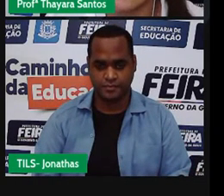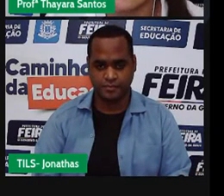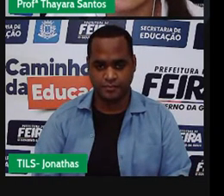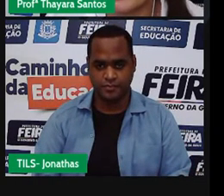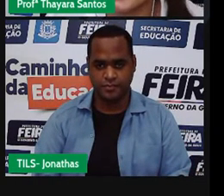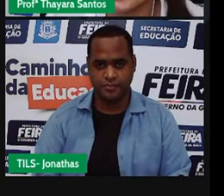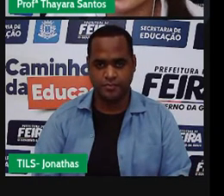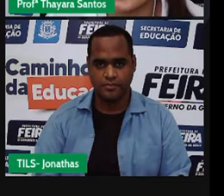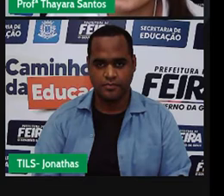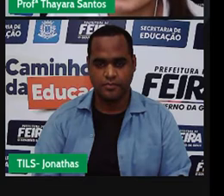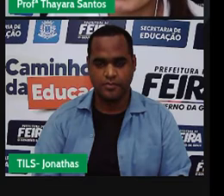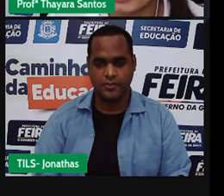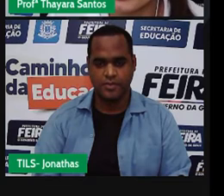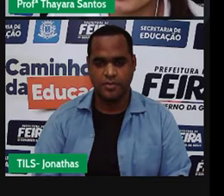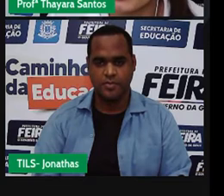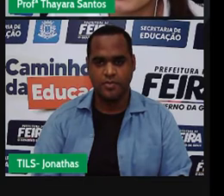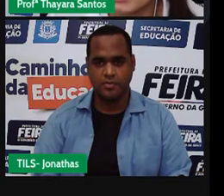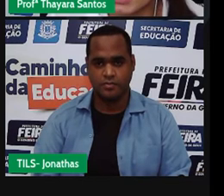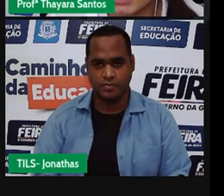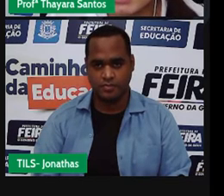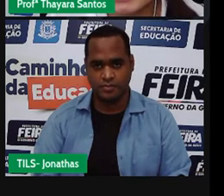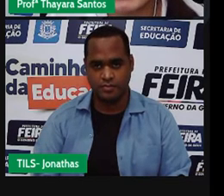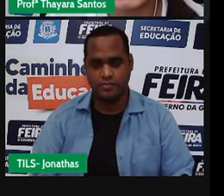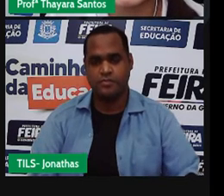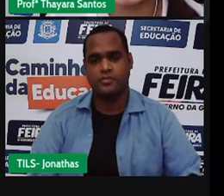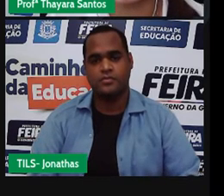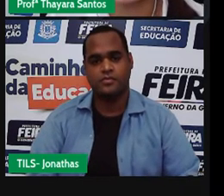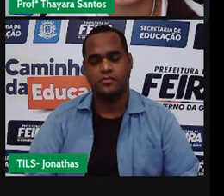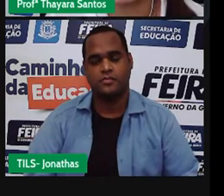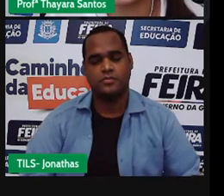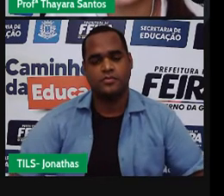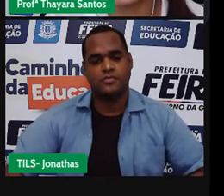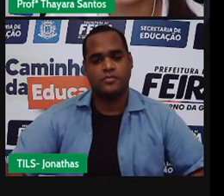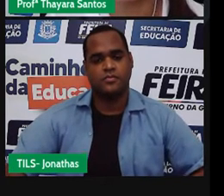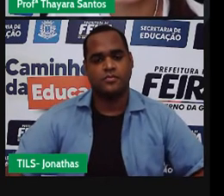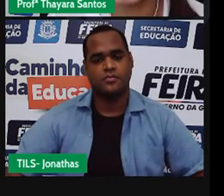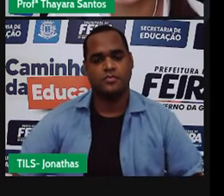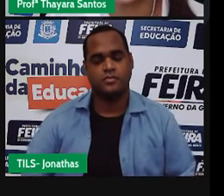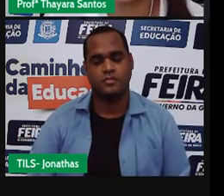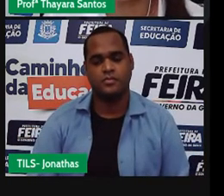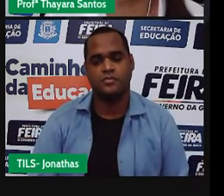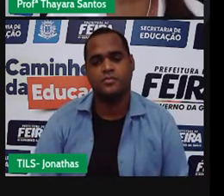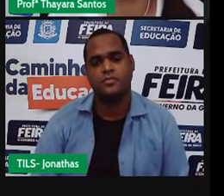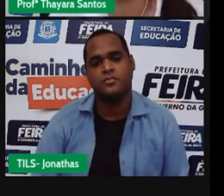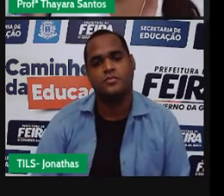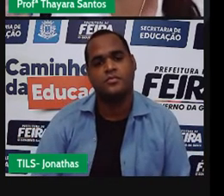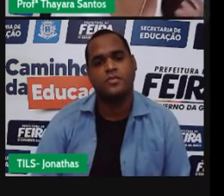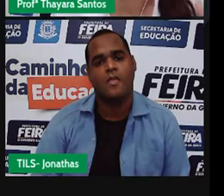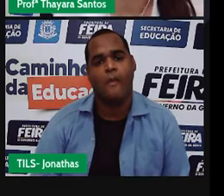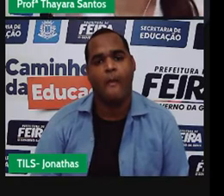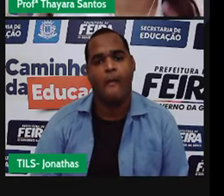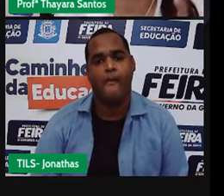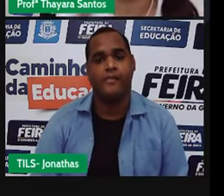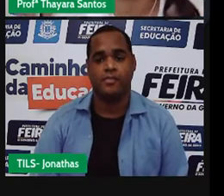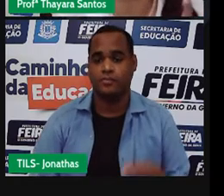eu vou abrir aqui esse simulador para vocês que a gente vai conseguir ver esses átomos aí se